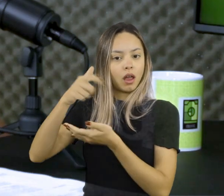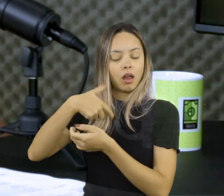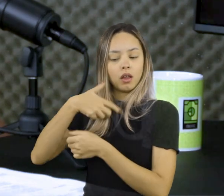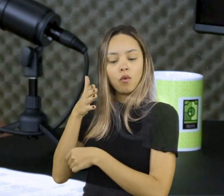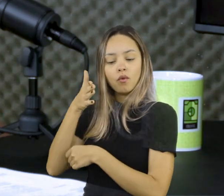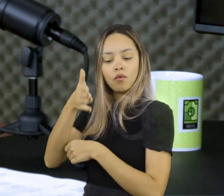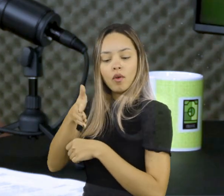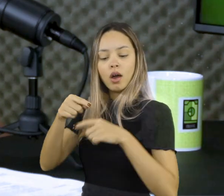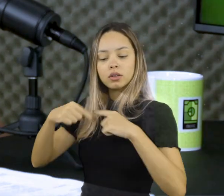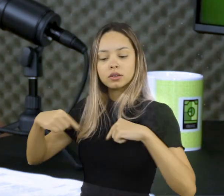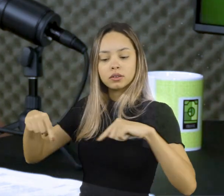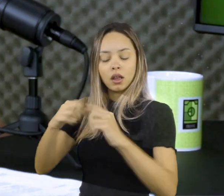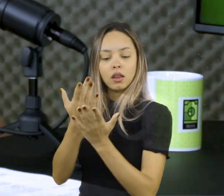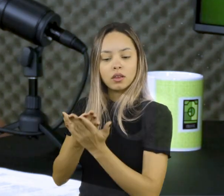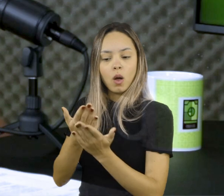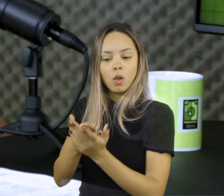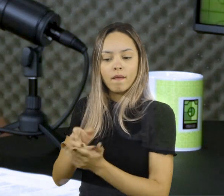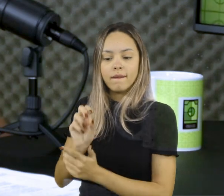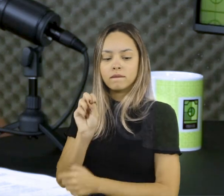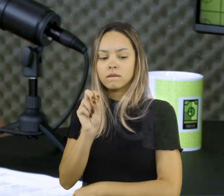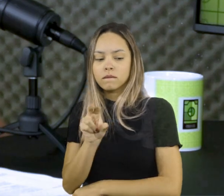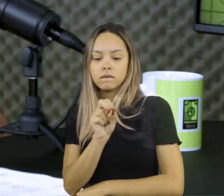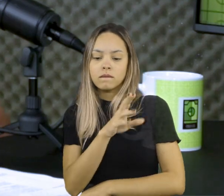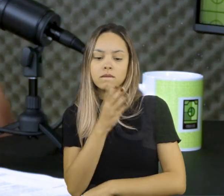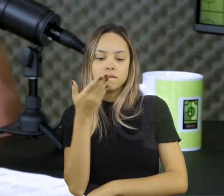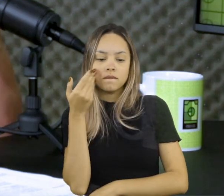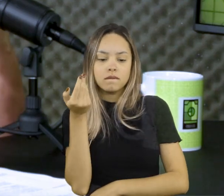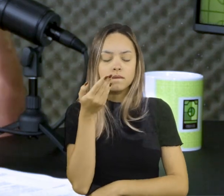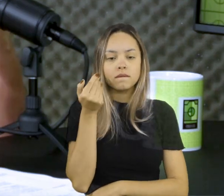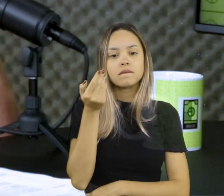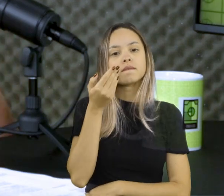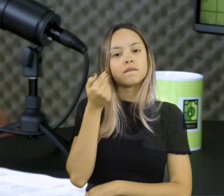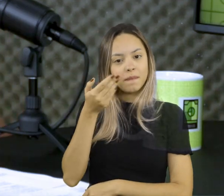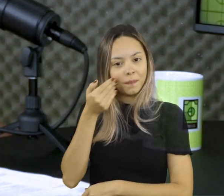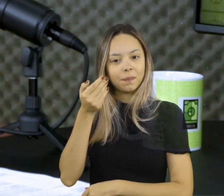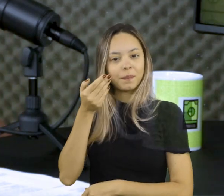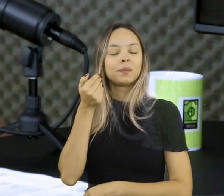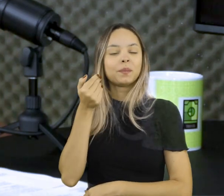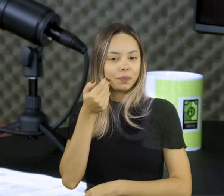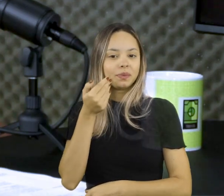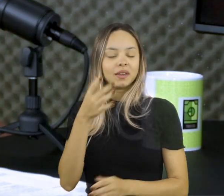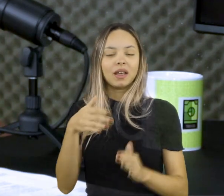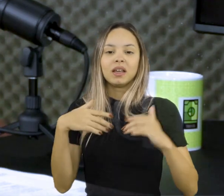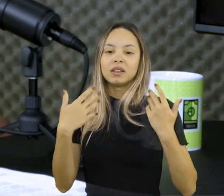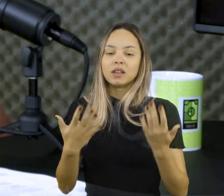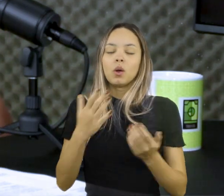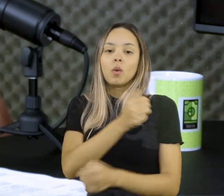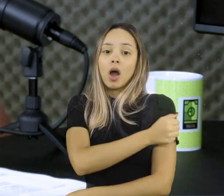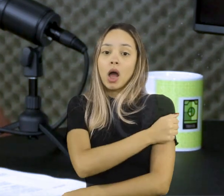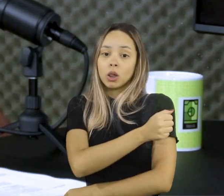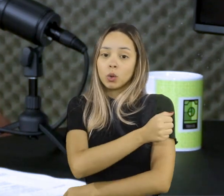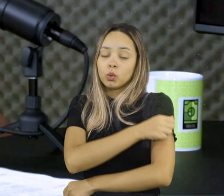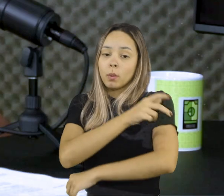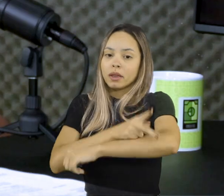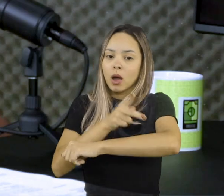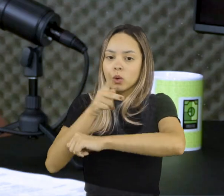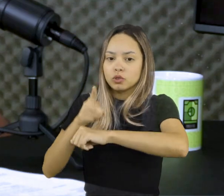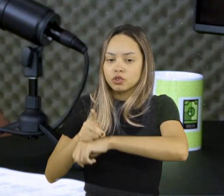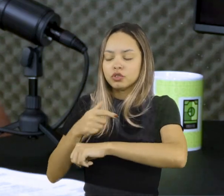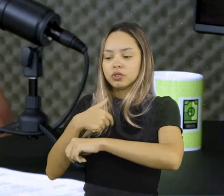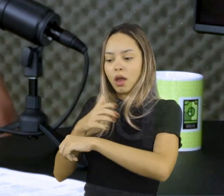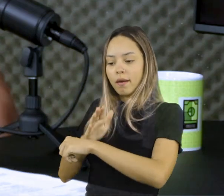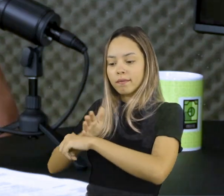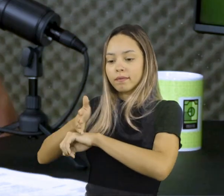observar essa prática. Então, a gente tem uma familiarização aí desse estudante de pedagogia, ele vem para a